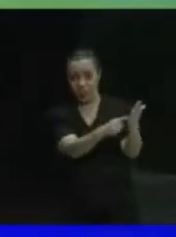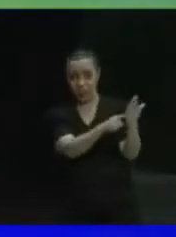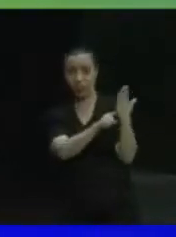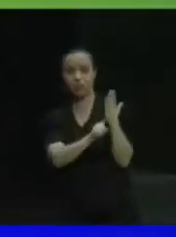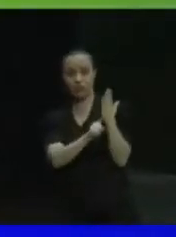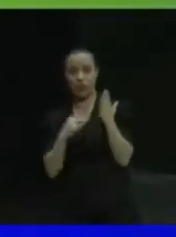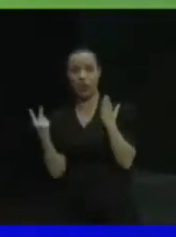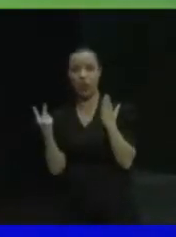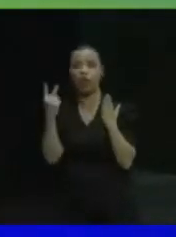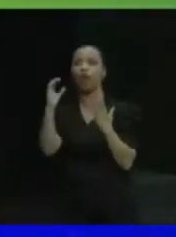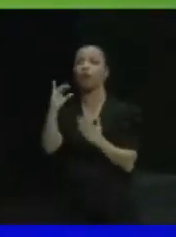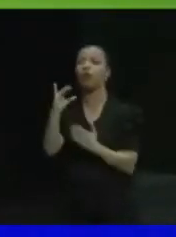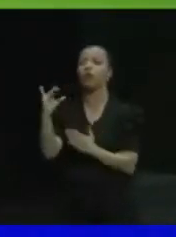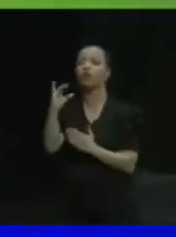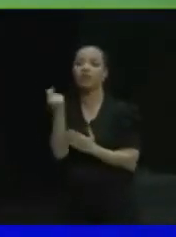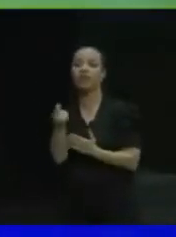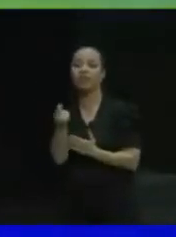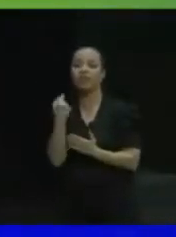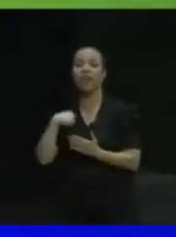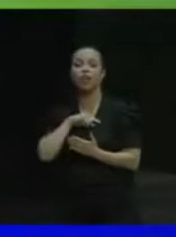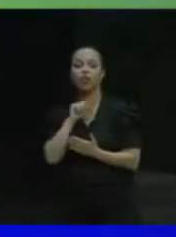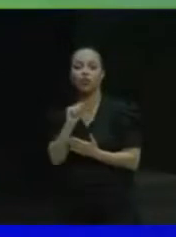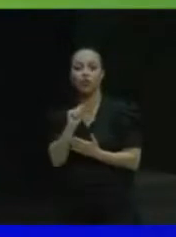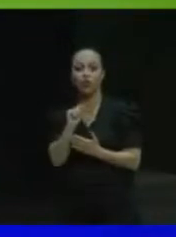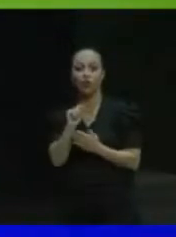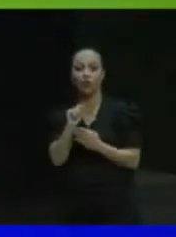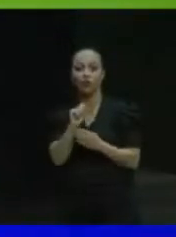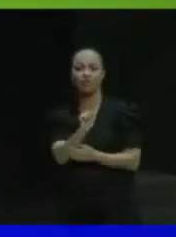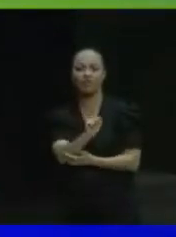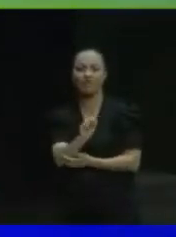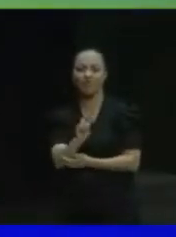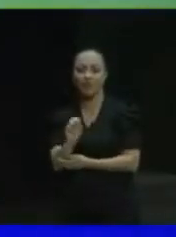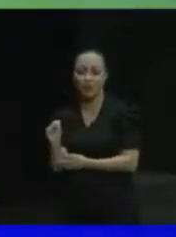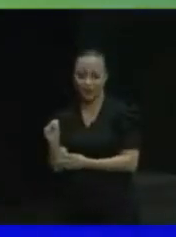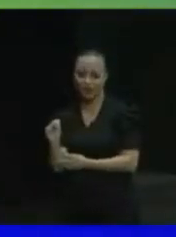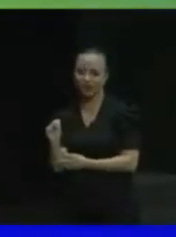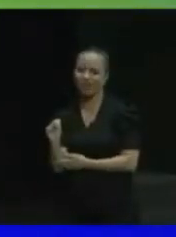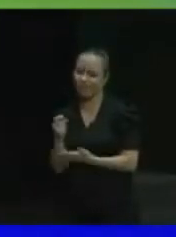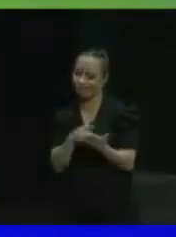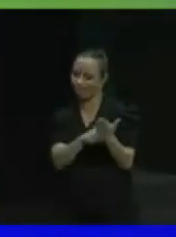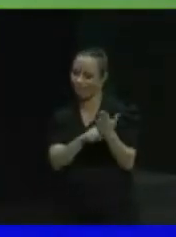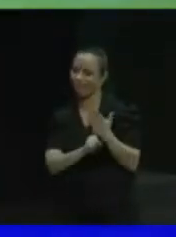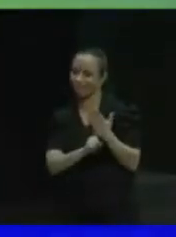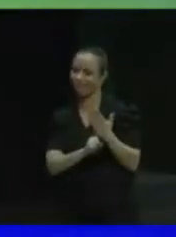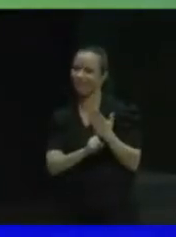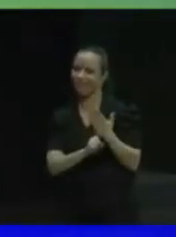o valor da ciência e do nosso Sistema Único de Saúde.